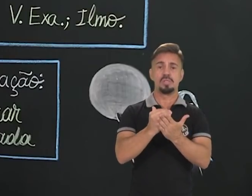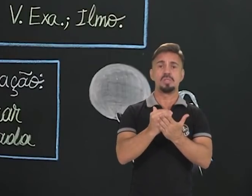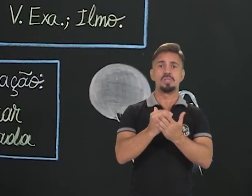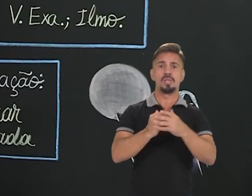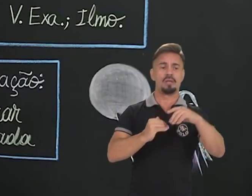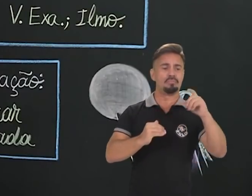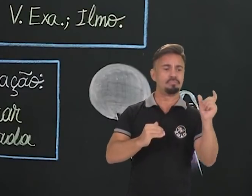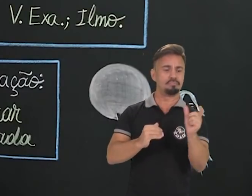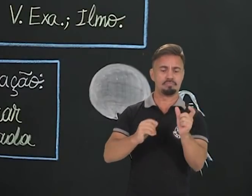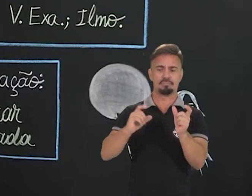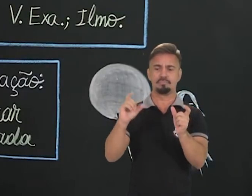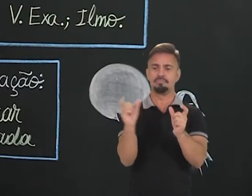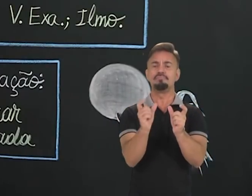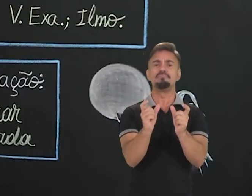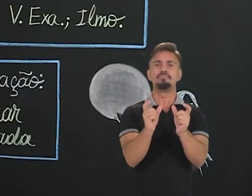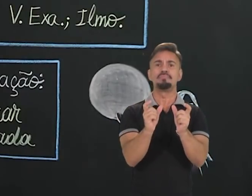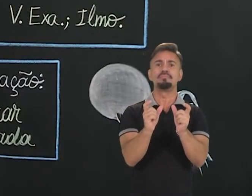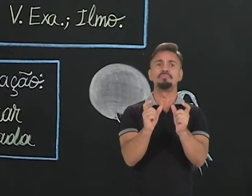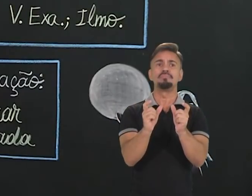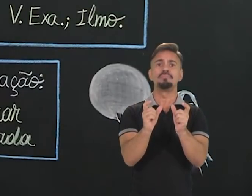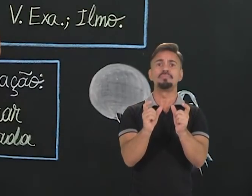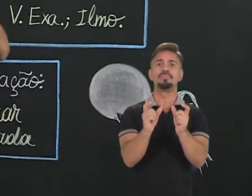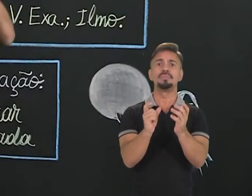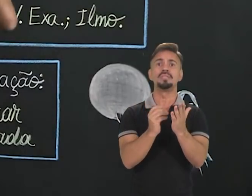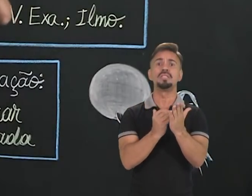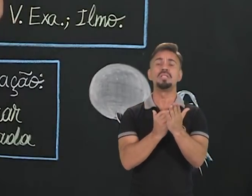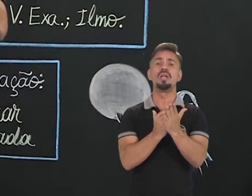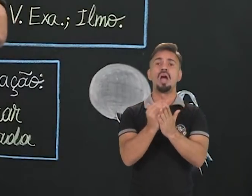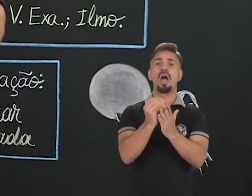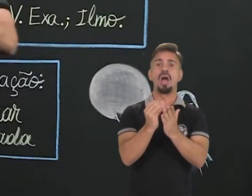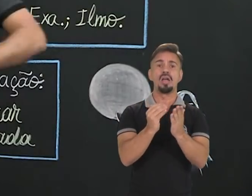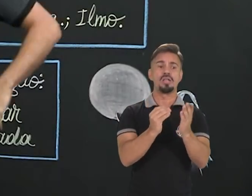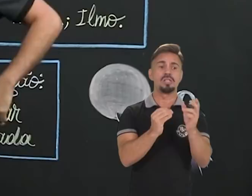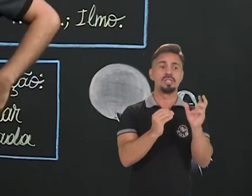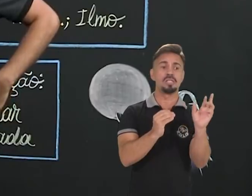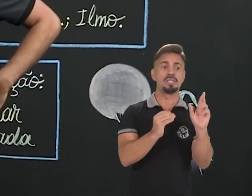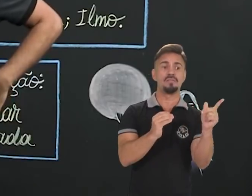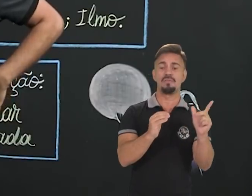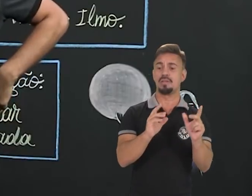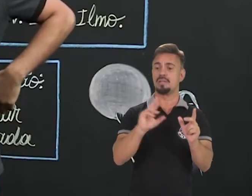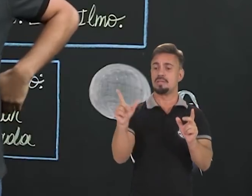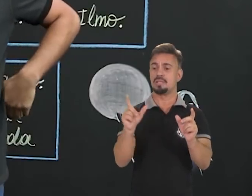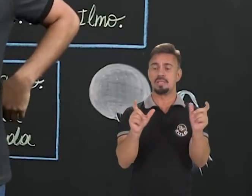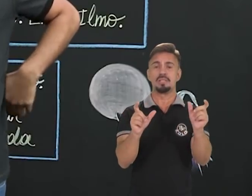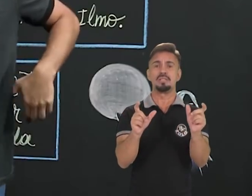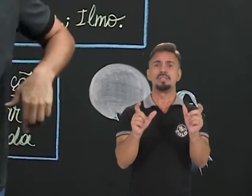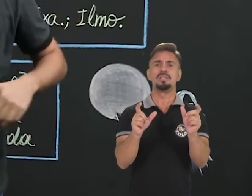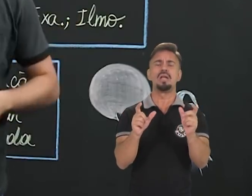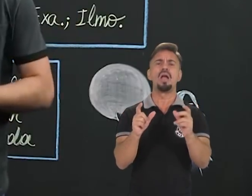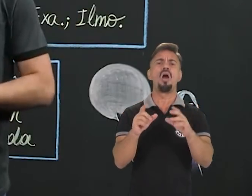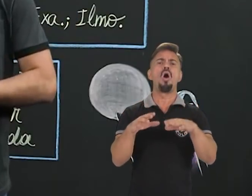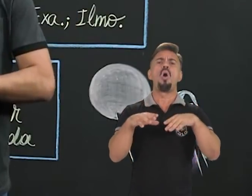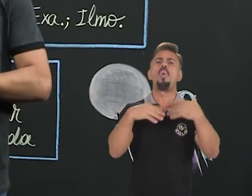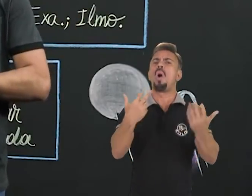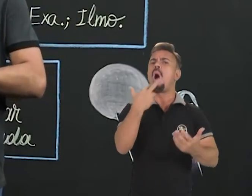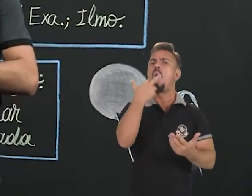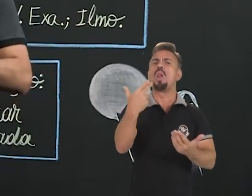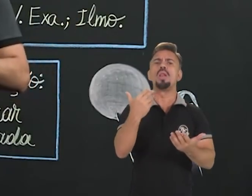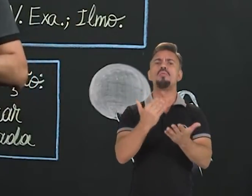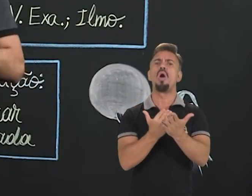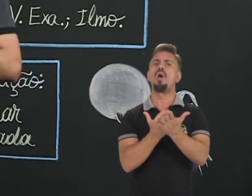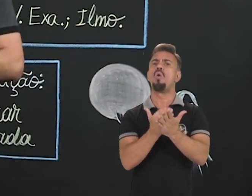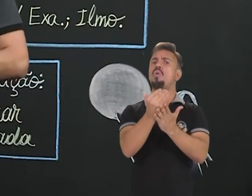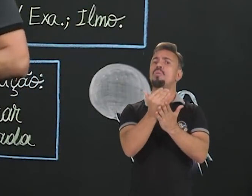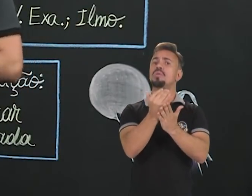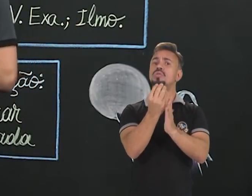da relação entre palavras de origens diferentes. Eu estou falando da origem da palavra, ou seja, de que língua essas palavras